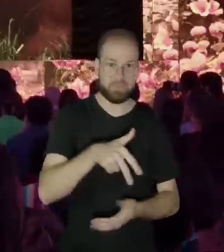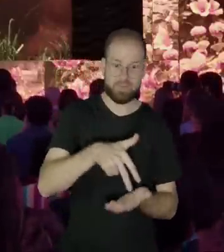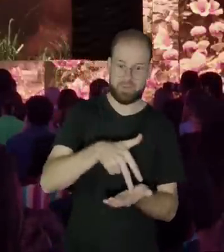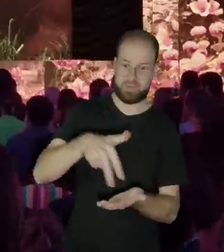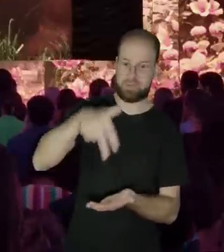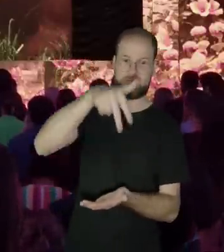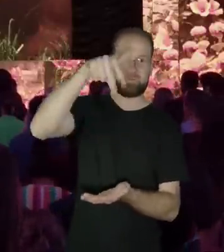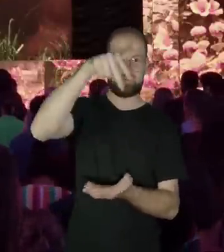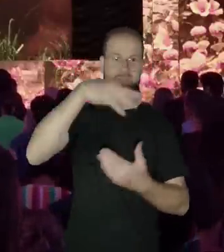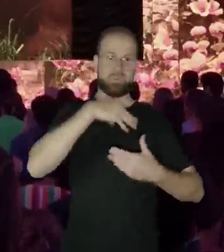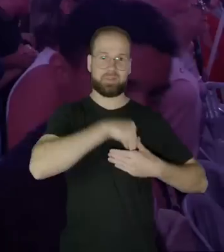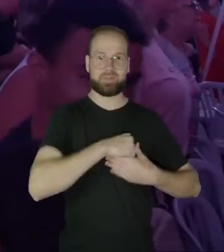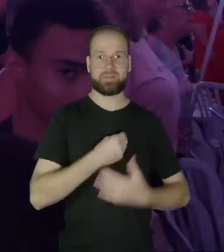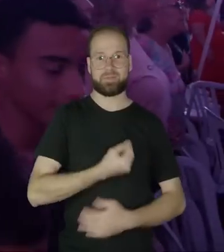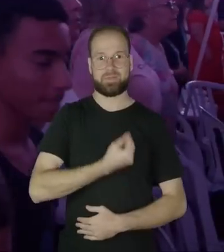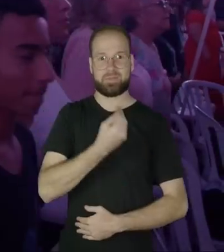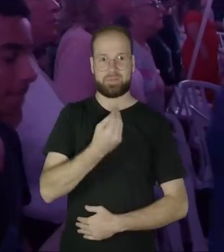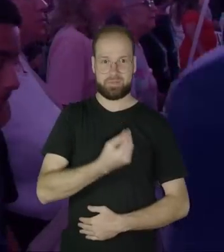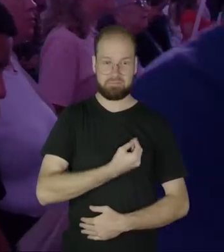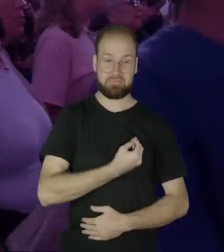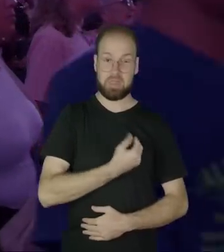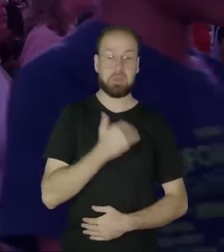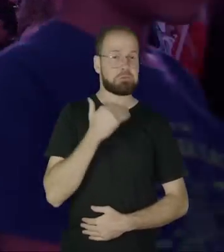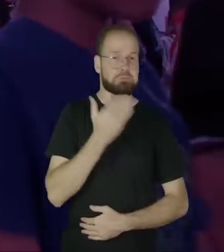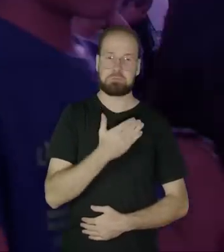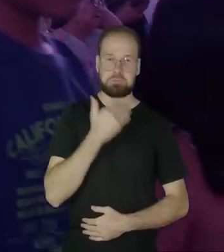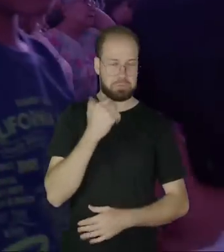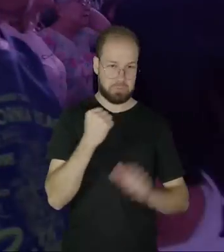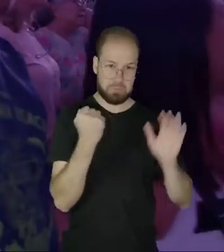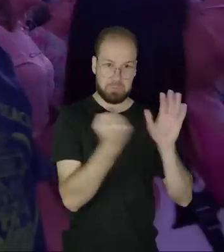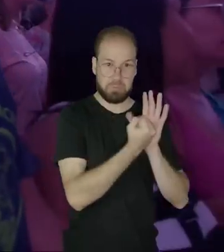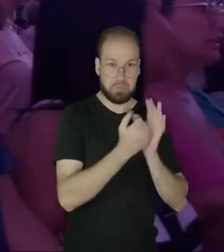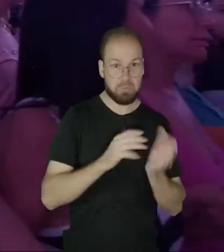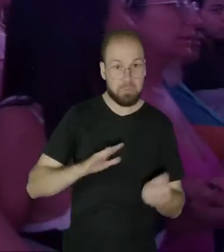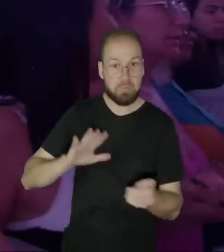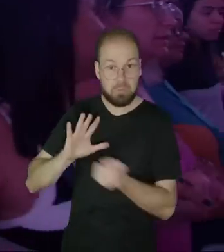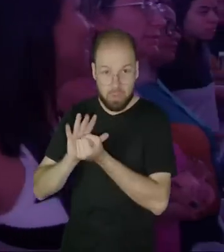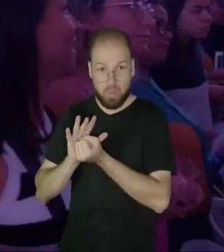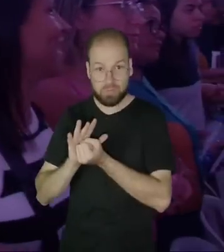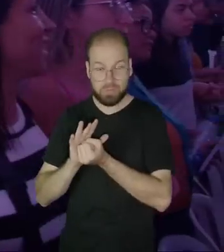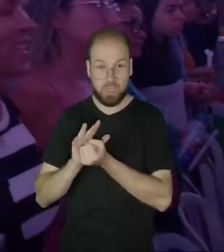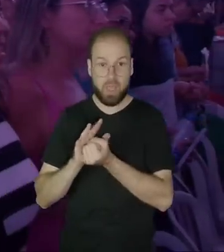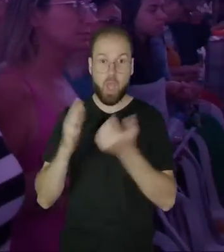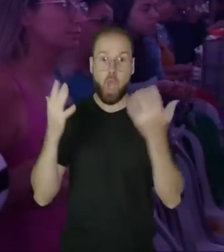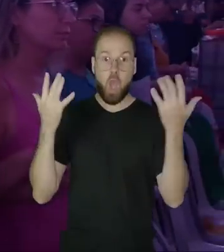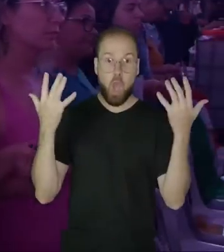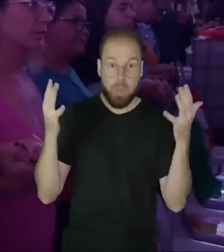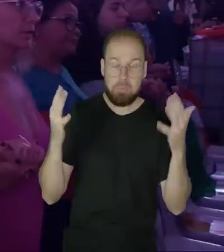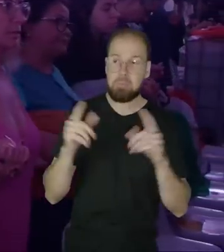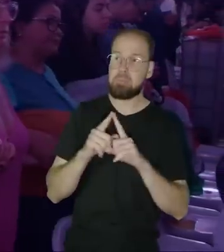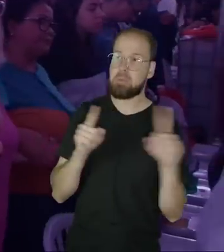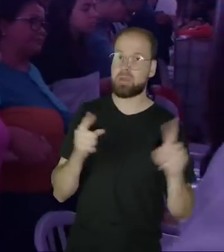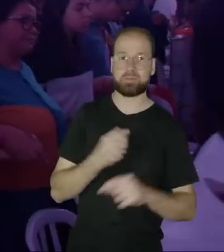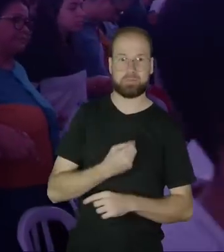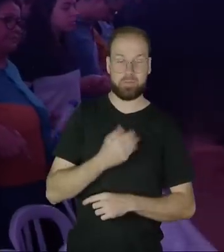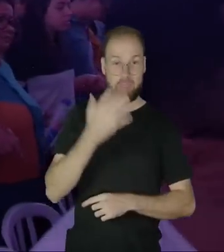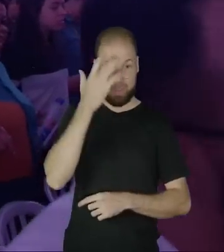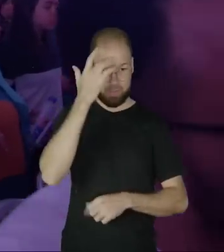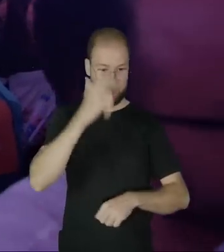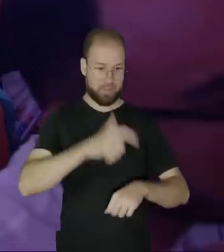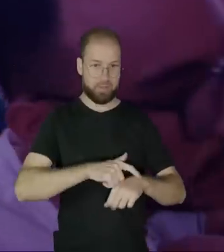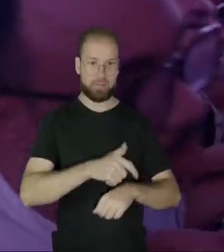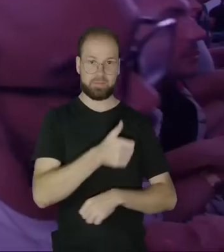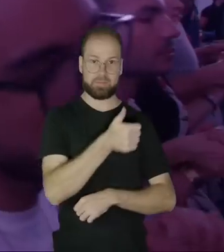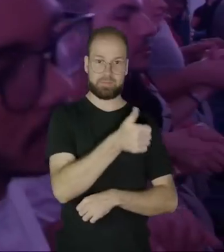vida. Não tem sentido viver a morte se a gente não vive. Amanhã, na Vigília Pascal, às 19h30,